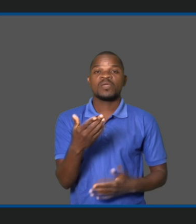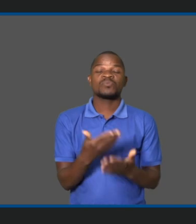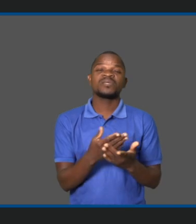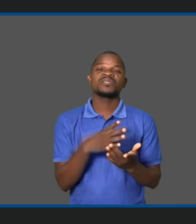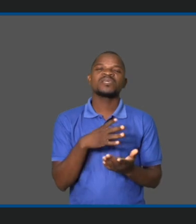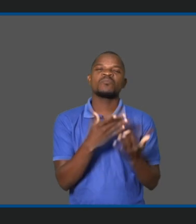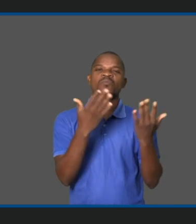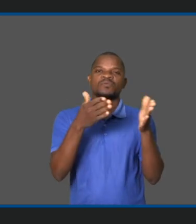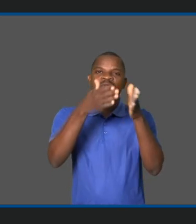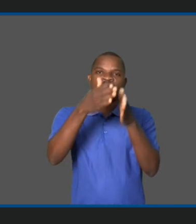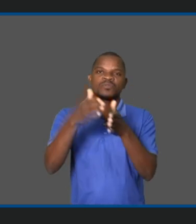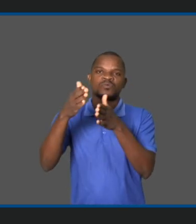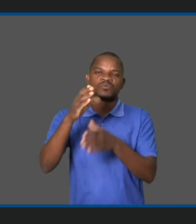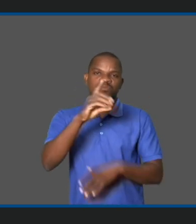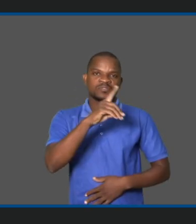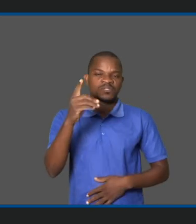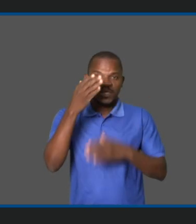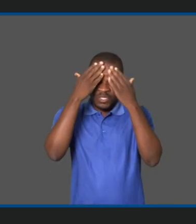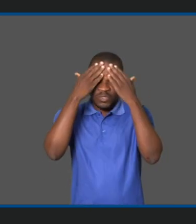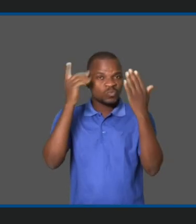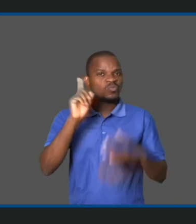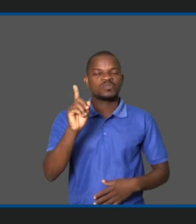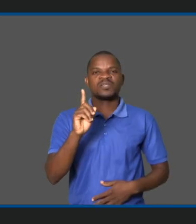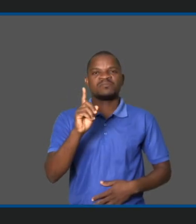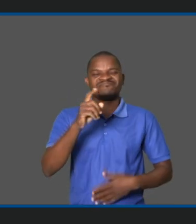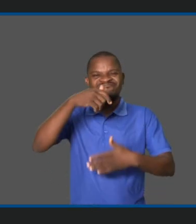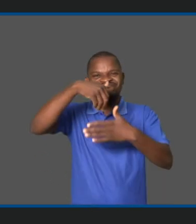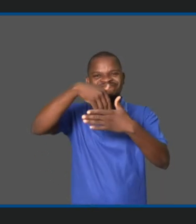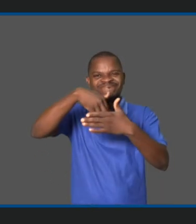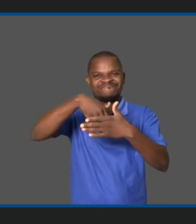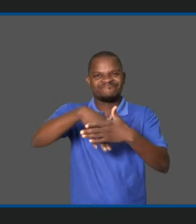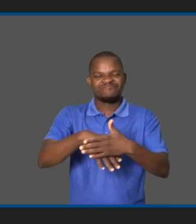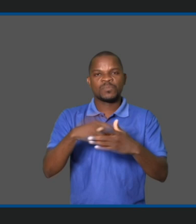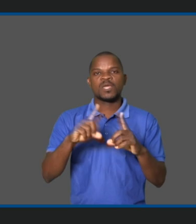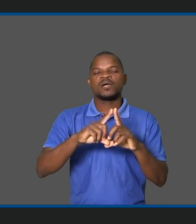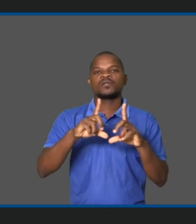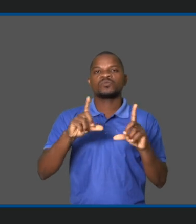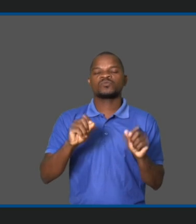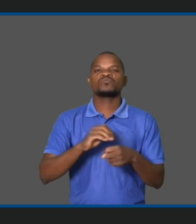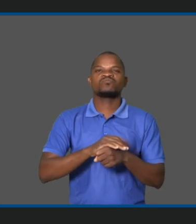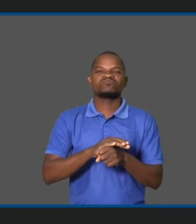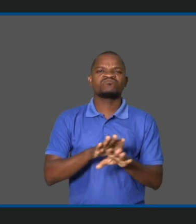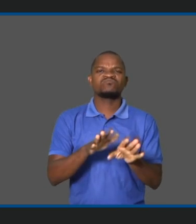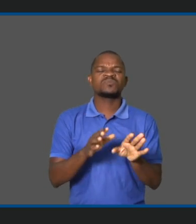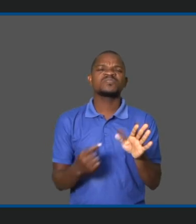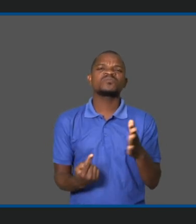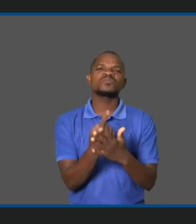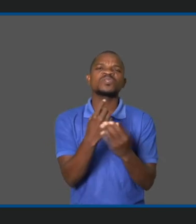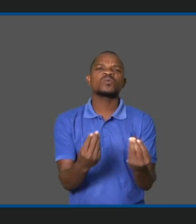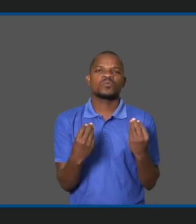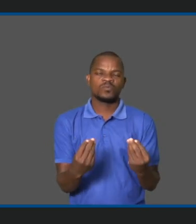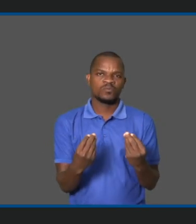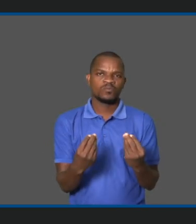a realidade do assunto. O que é que está acontecendo no país, em termos de prevenção, por exemplo, como é que pode